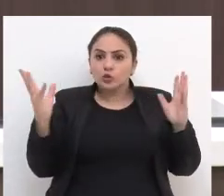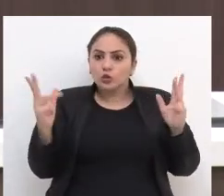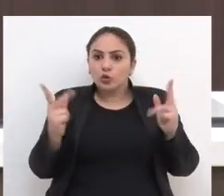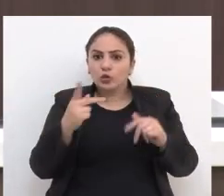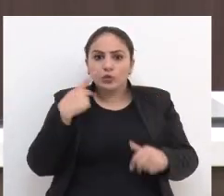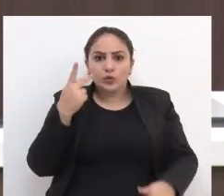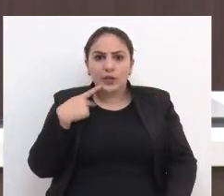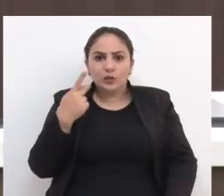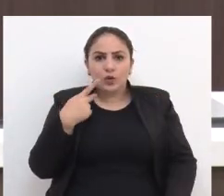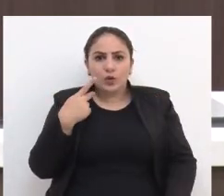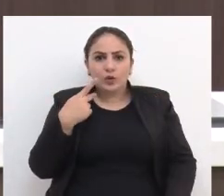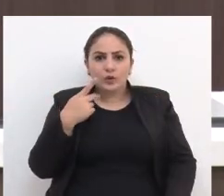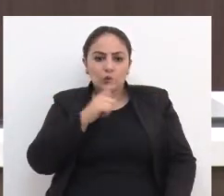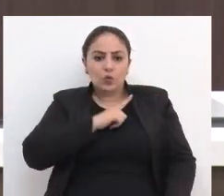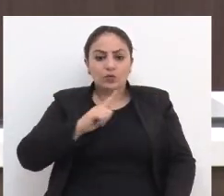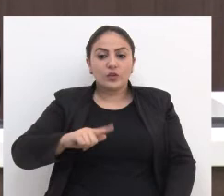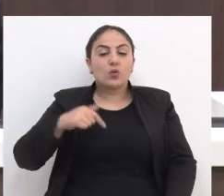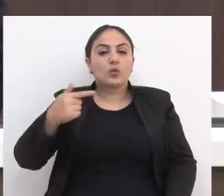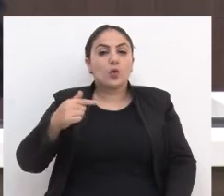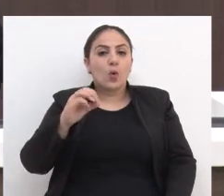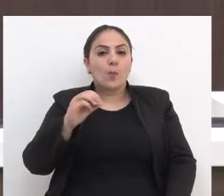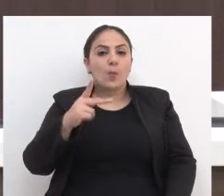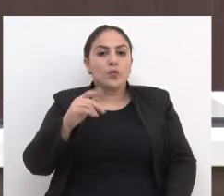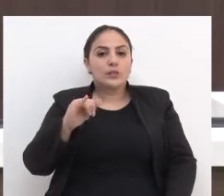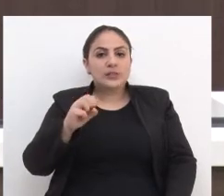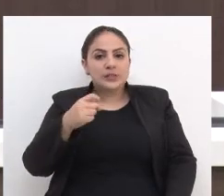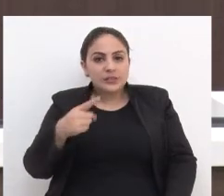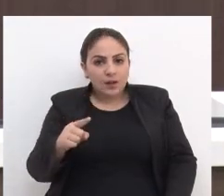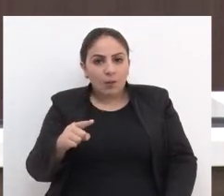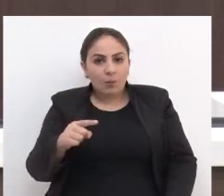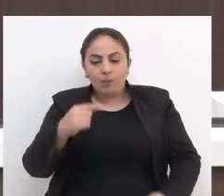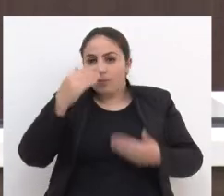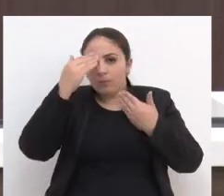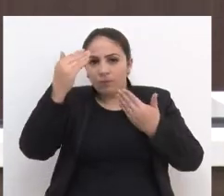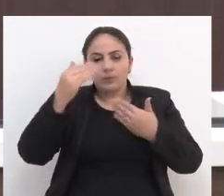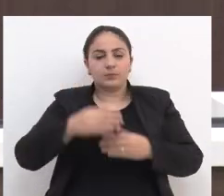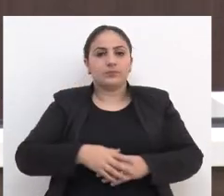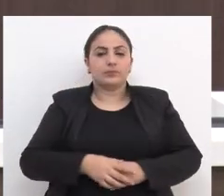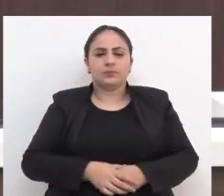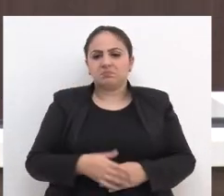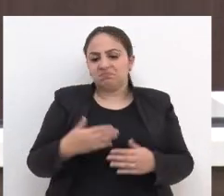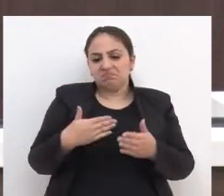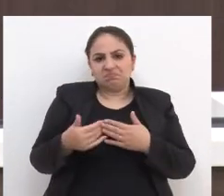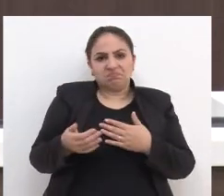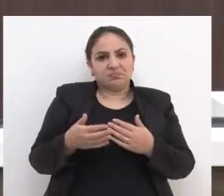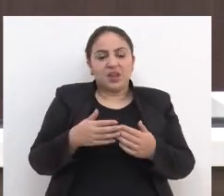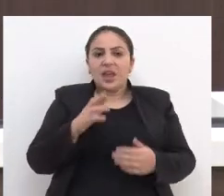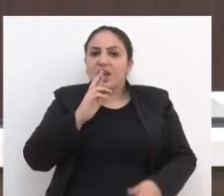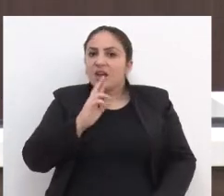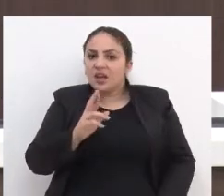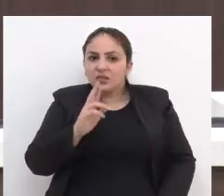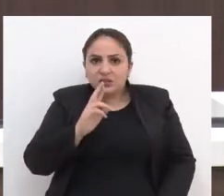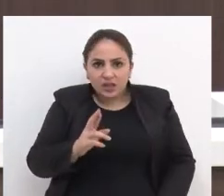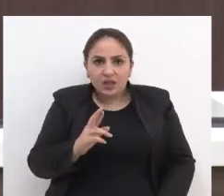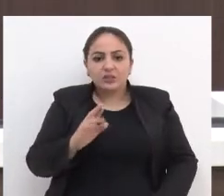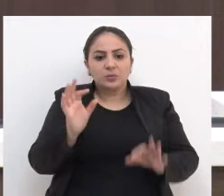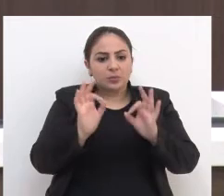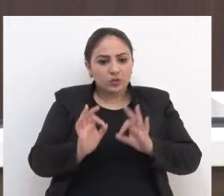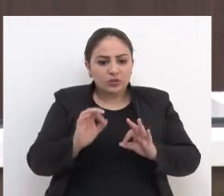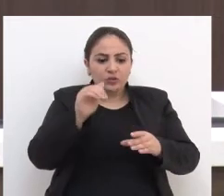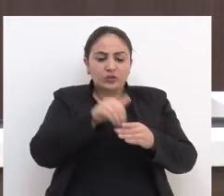para agradecer, que independente do resultado dos projetos que foram votados nessa